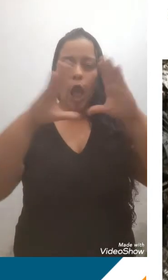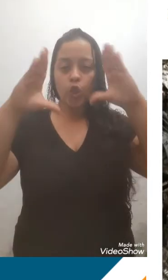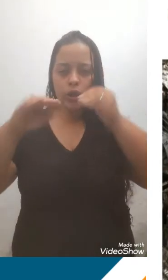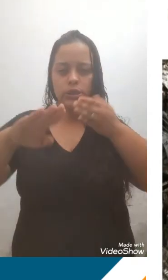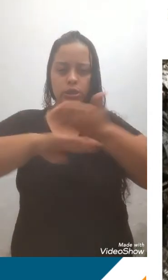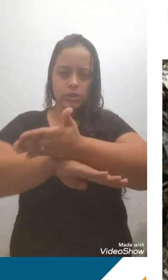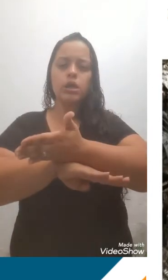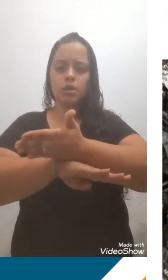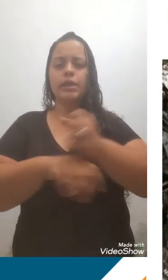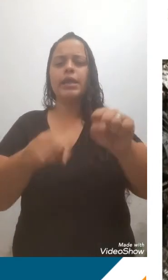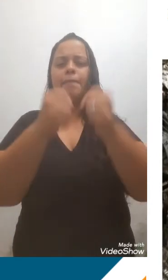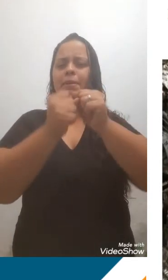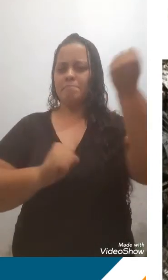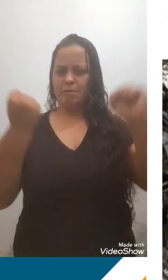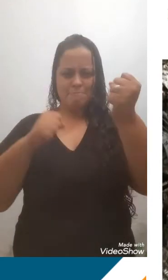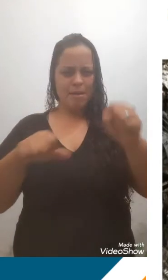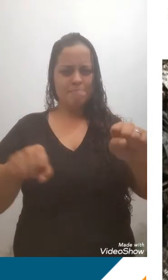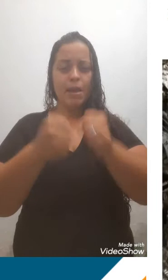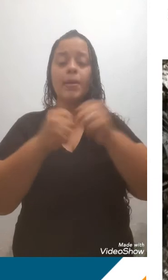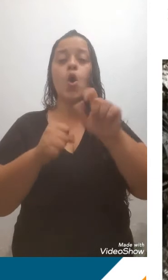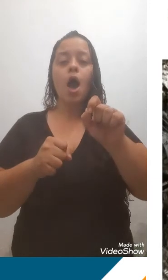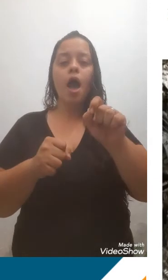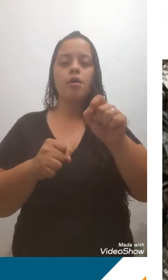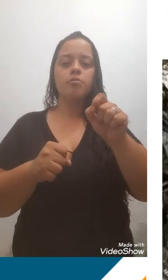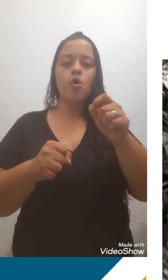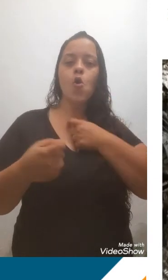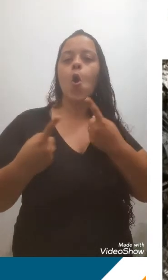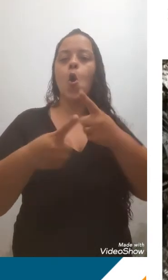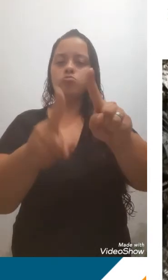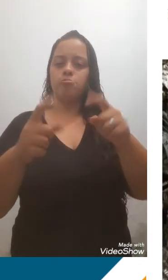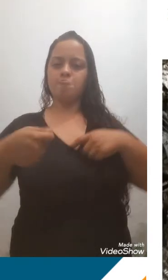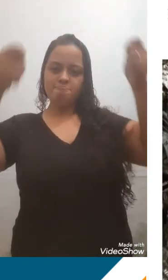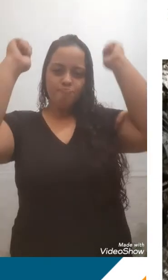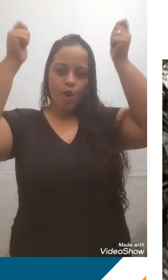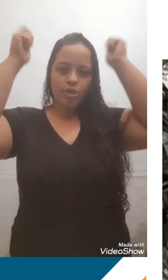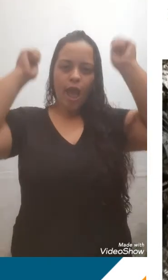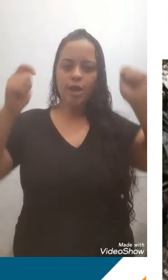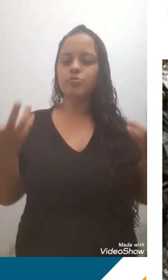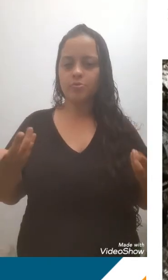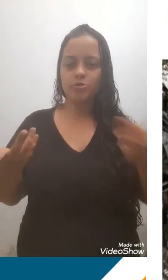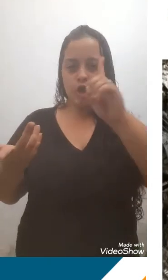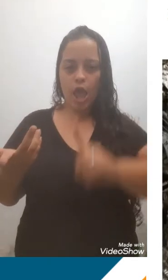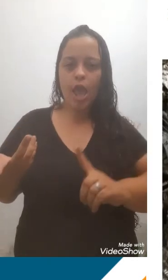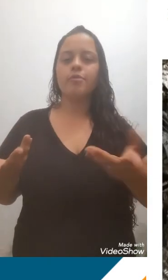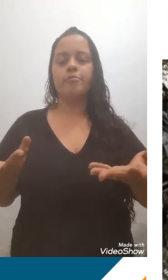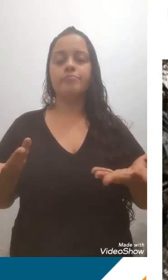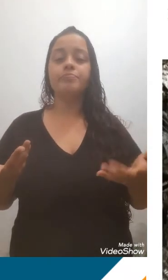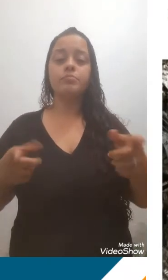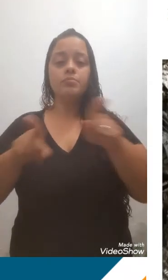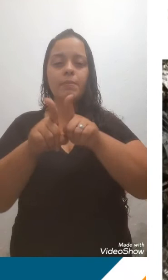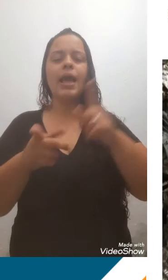eles quebravam as máquinas, né, como uma forma de protesto. E aí tem uma discussão entre alguns historiadores ingleses,